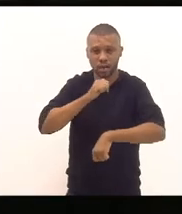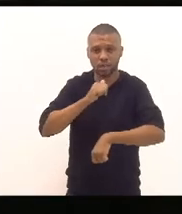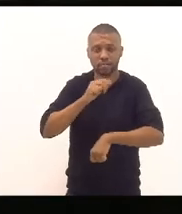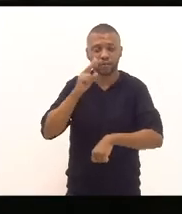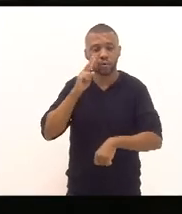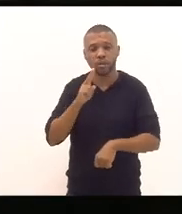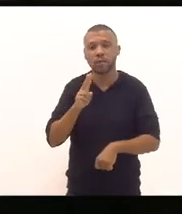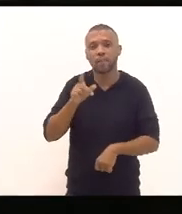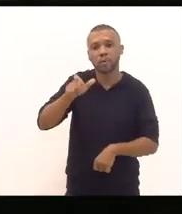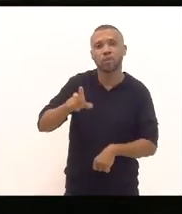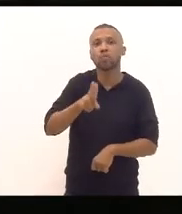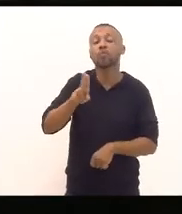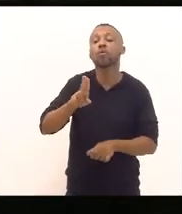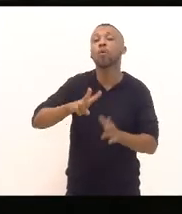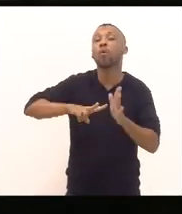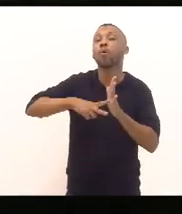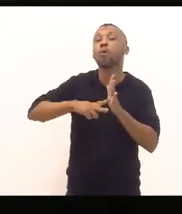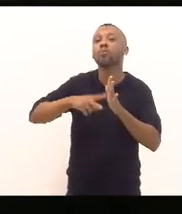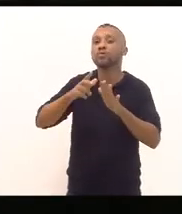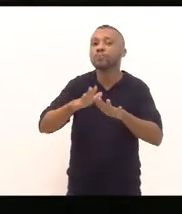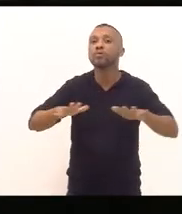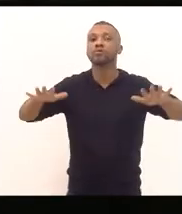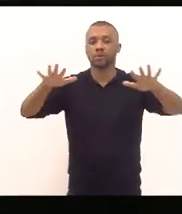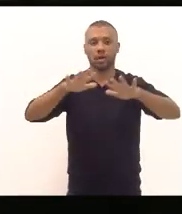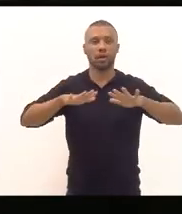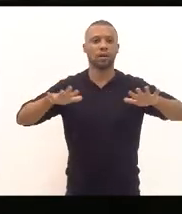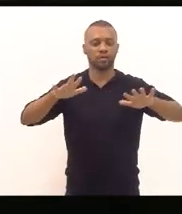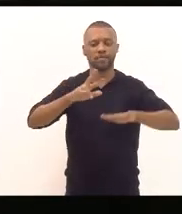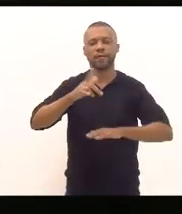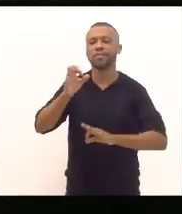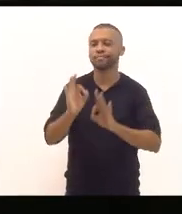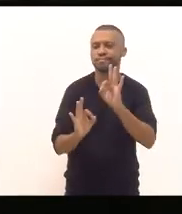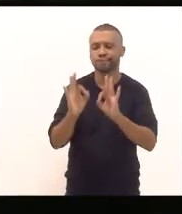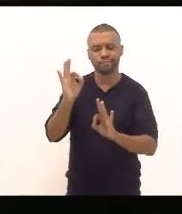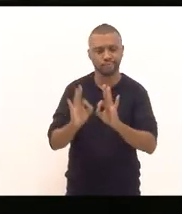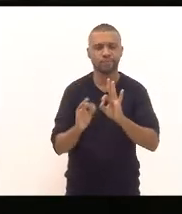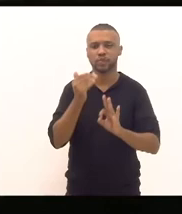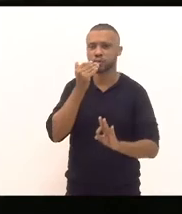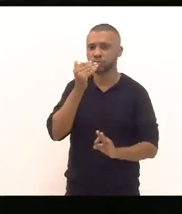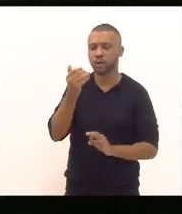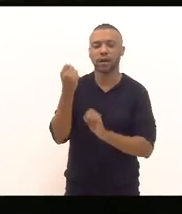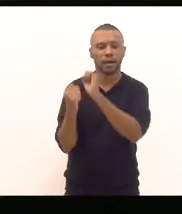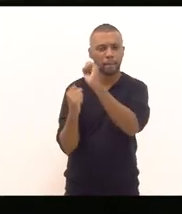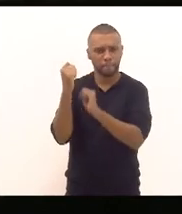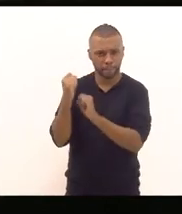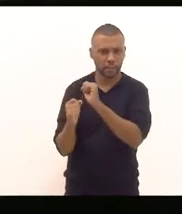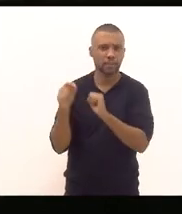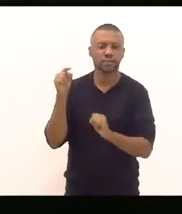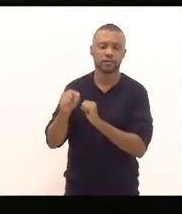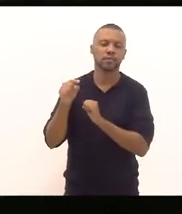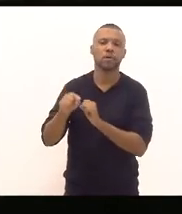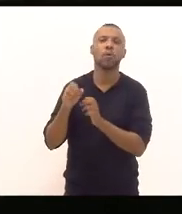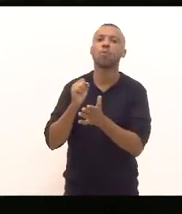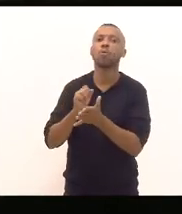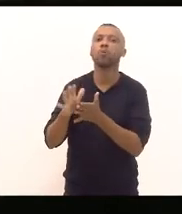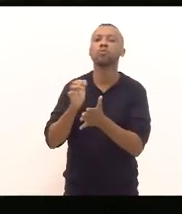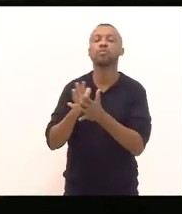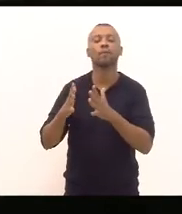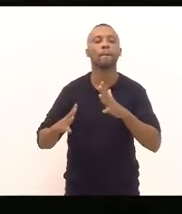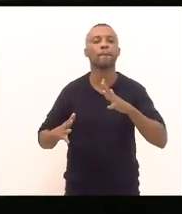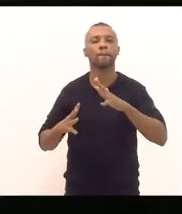usuário o próprio condomínio que deverá realizar a solicitação junto à prestador de serviço o consumo máximo